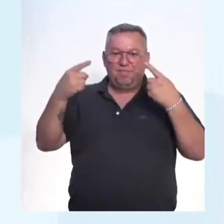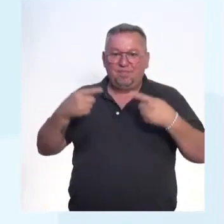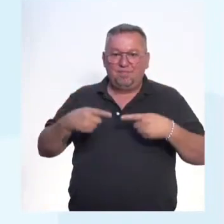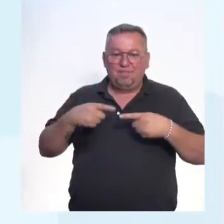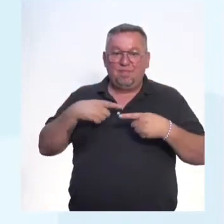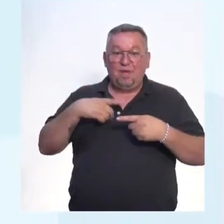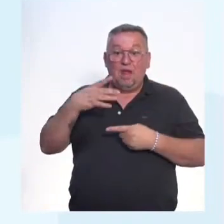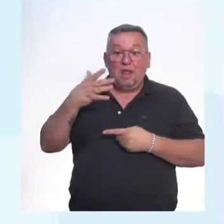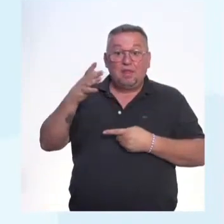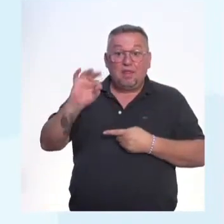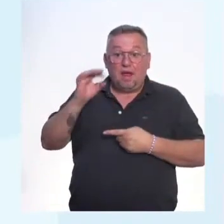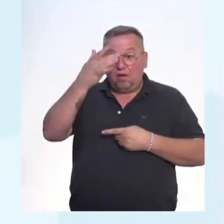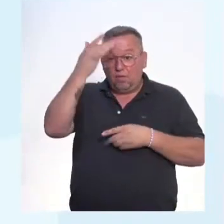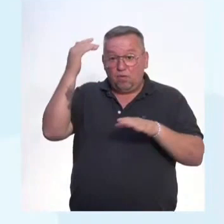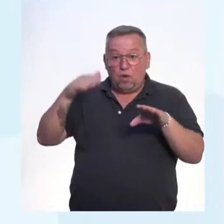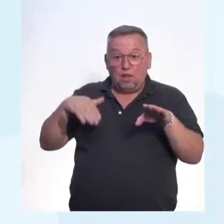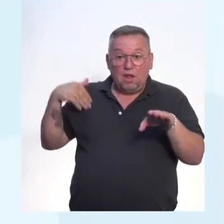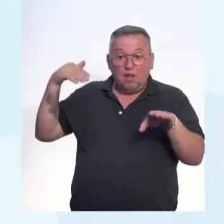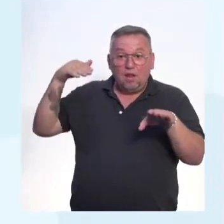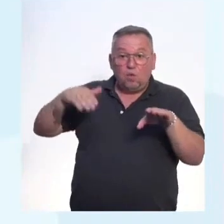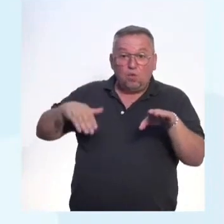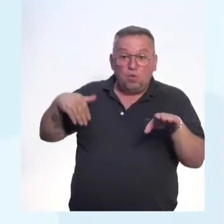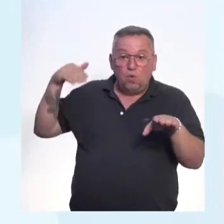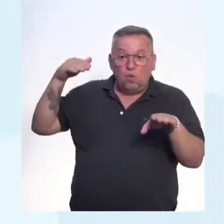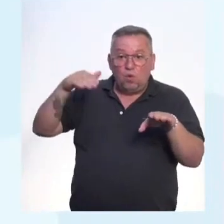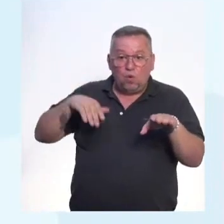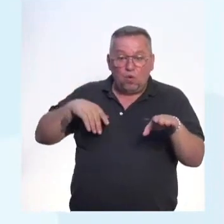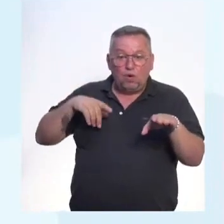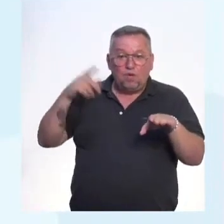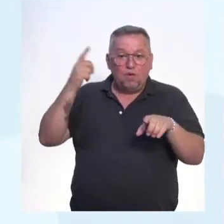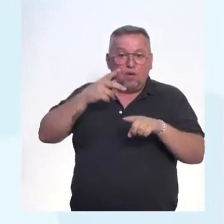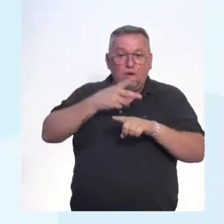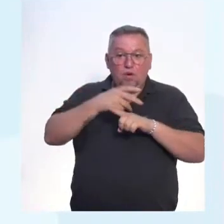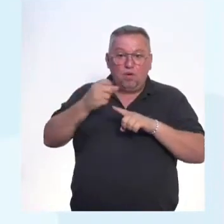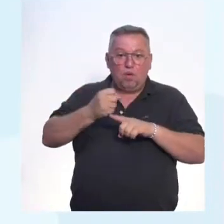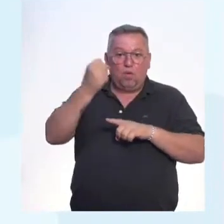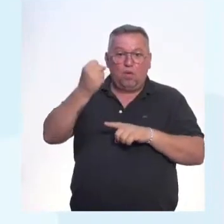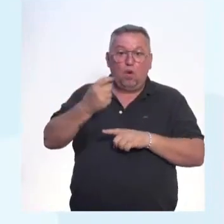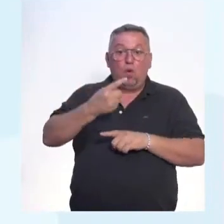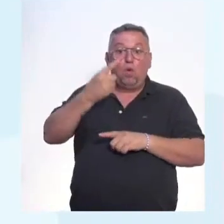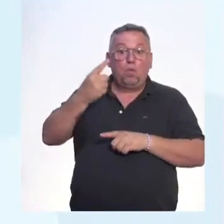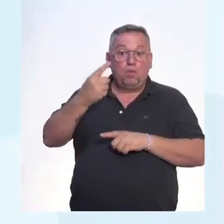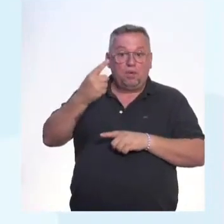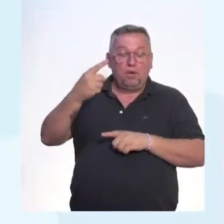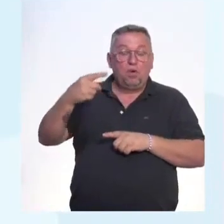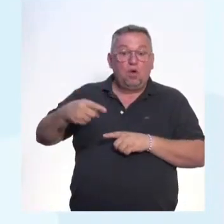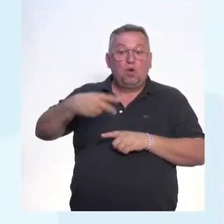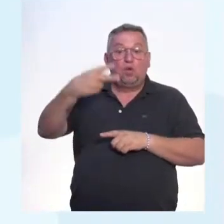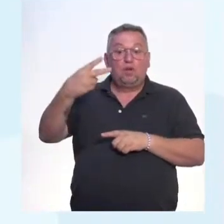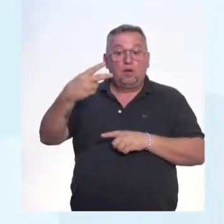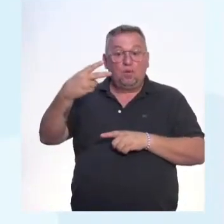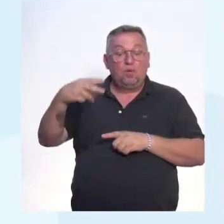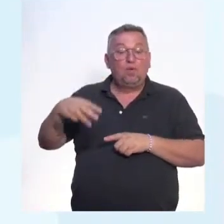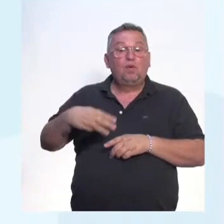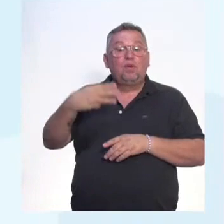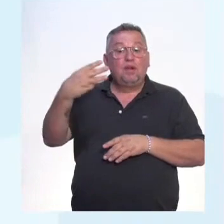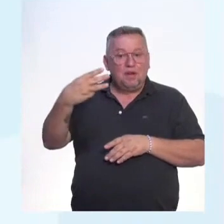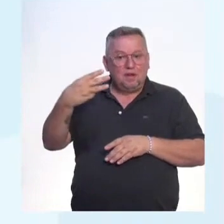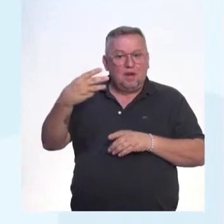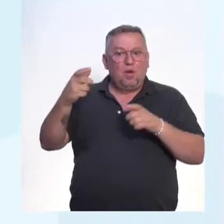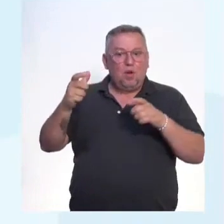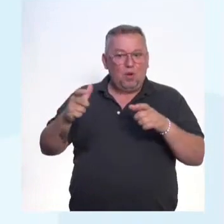com 10 nadadores, serão classificados o primeiro, o segundo e o